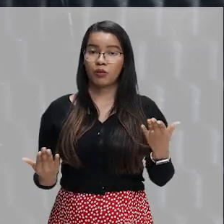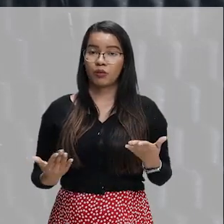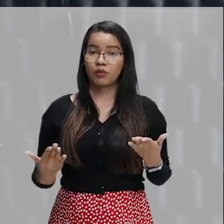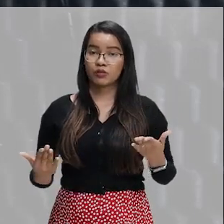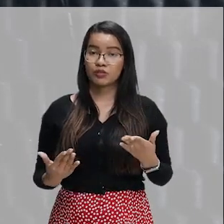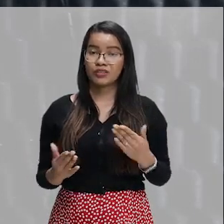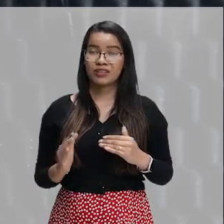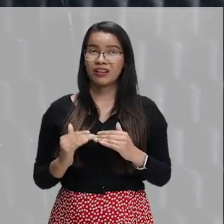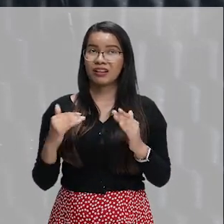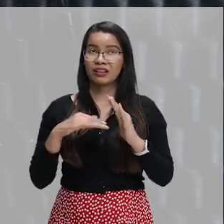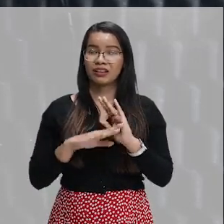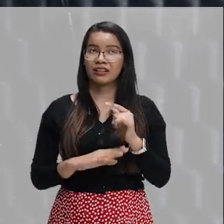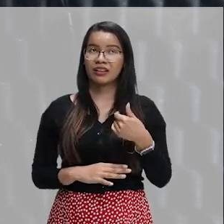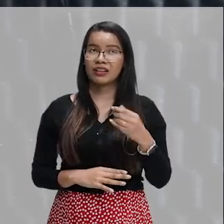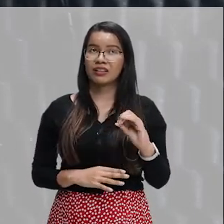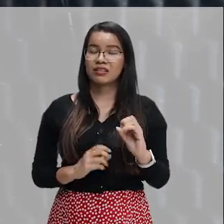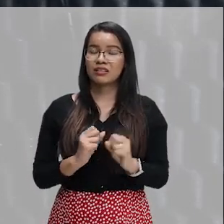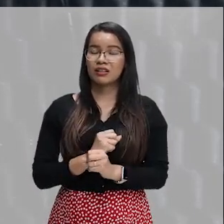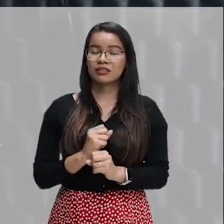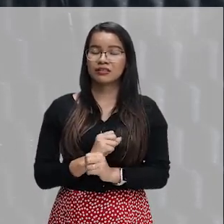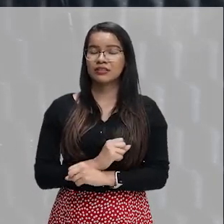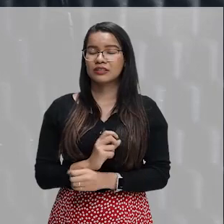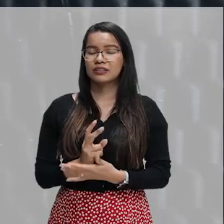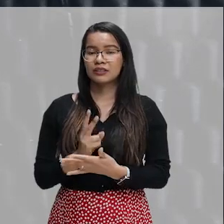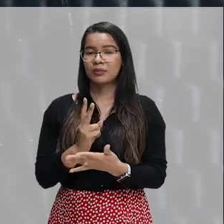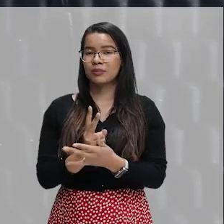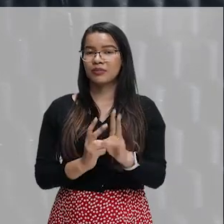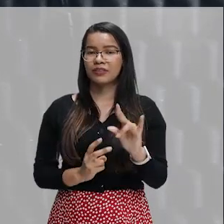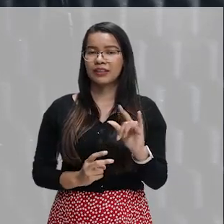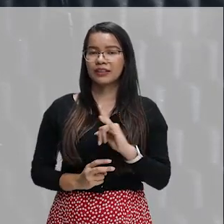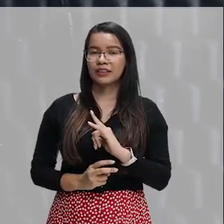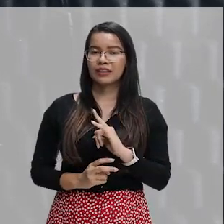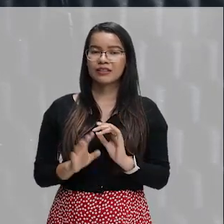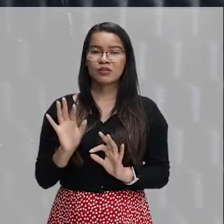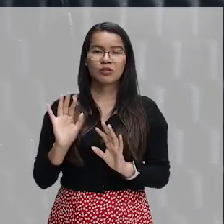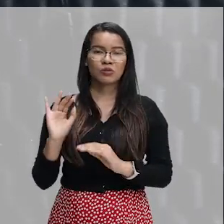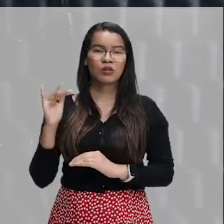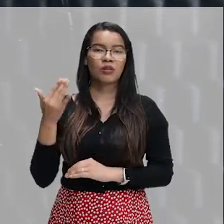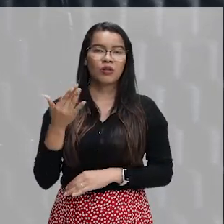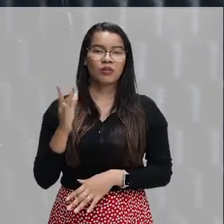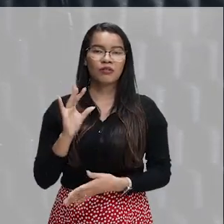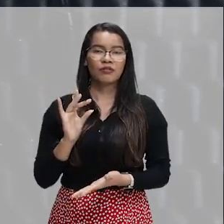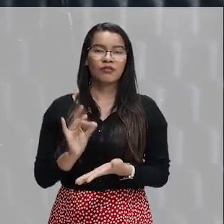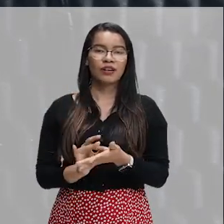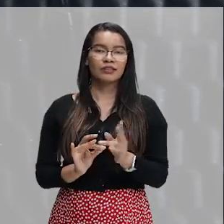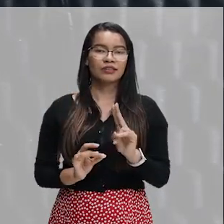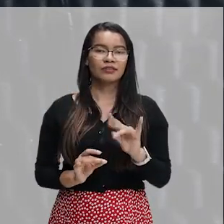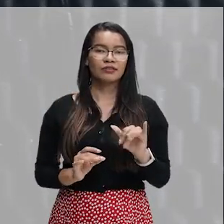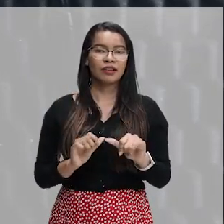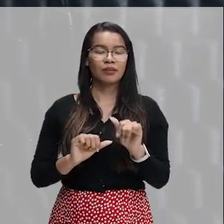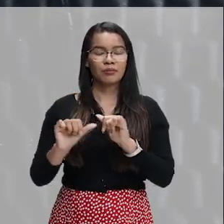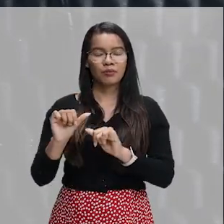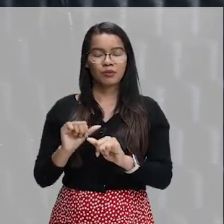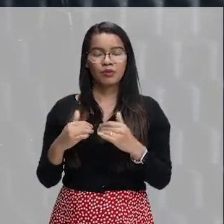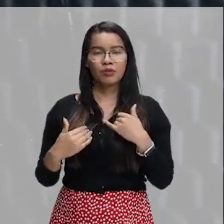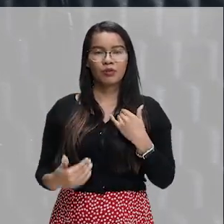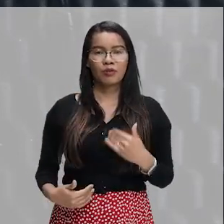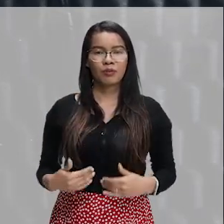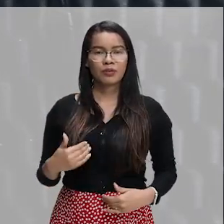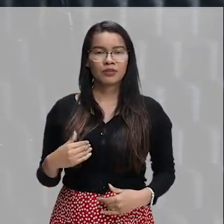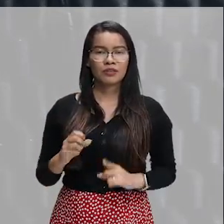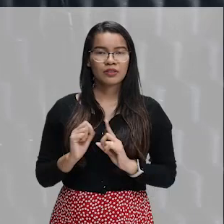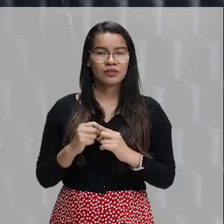assim como daqui a 10 anos, sempre vai haver situações, fatos que vão mudar o comportamento da sociedade, que